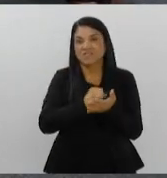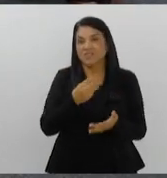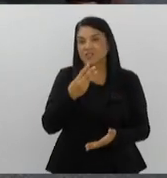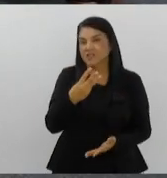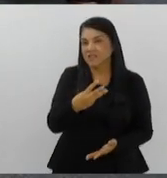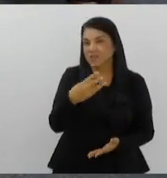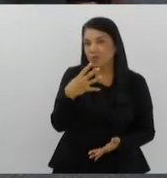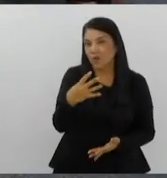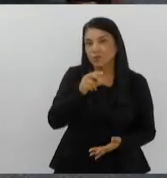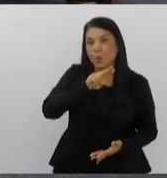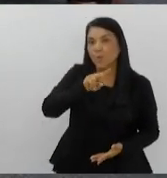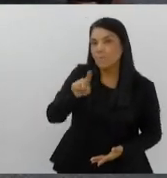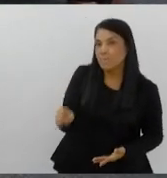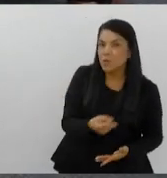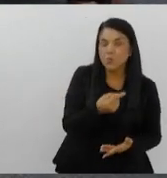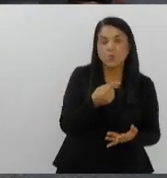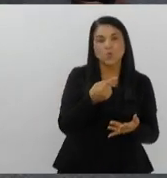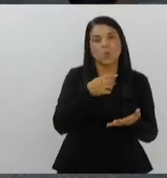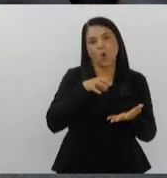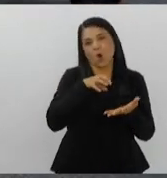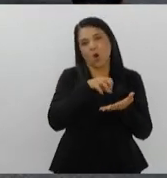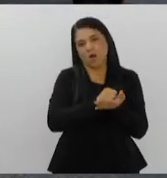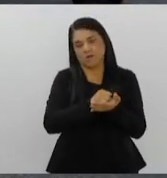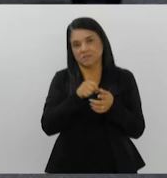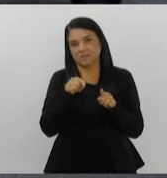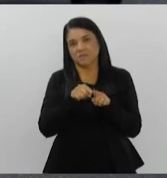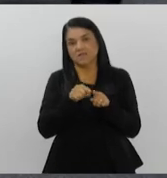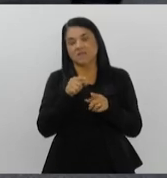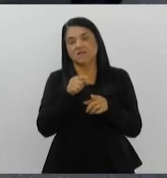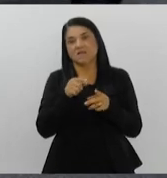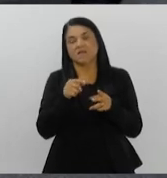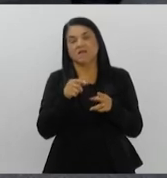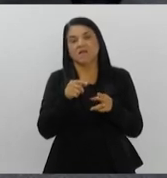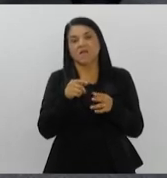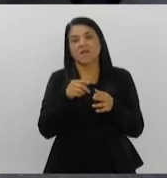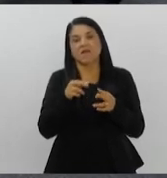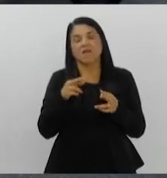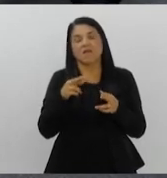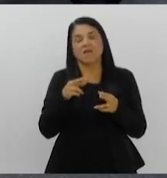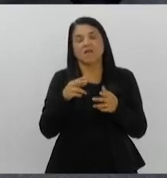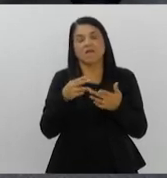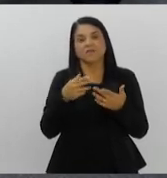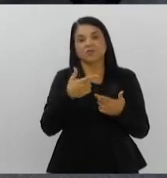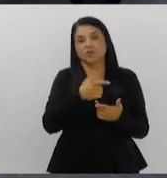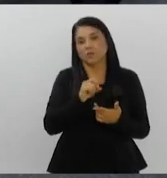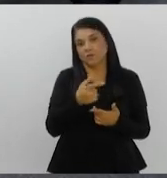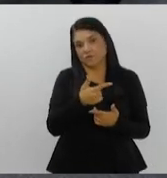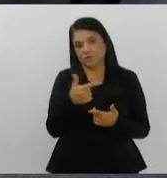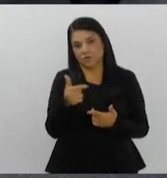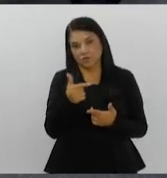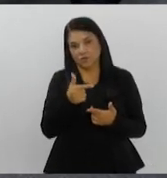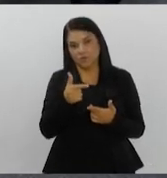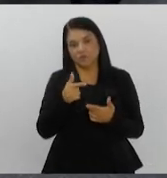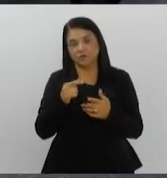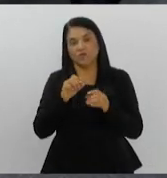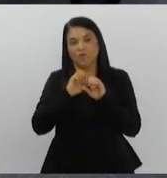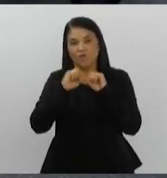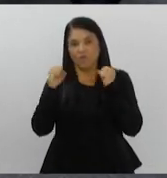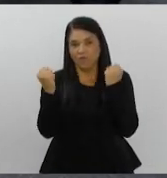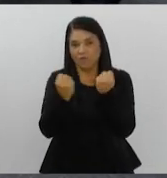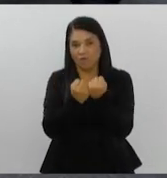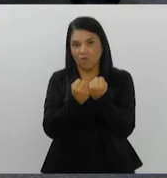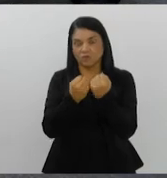ocorrências, um aumento de 6,5% em relação ao ano de 2022. E os dados do Fórum Brasileiro de Segurança